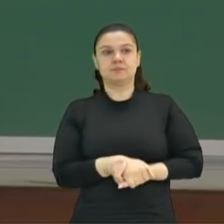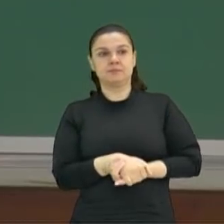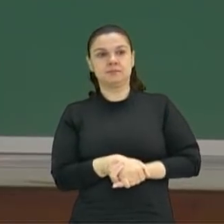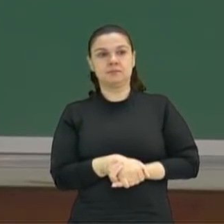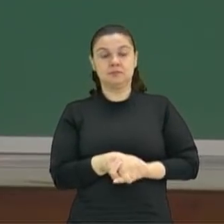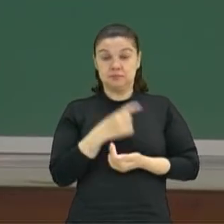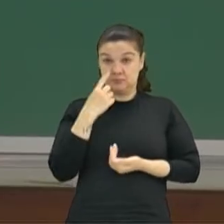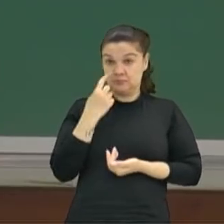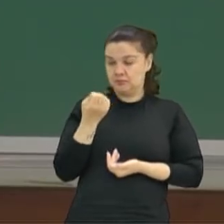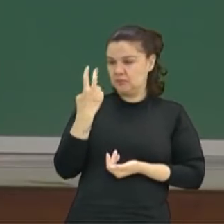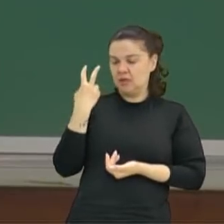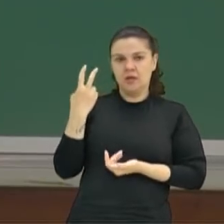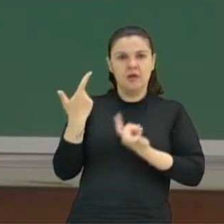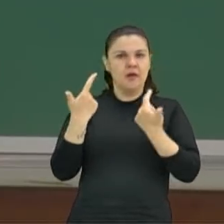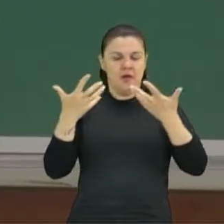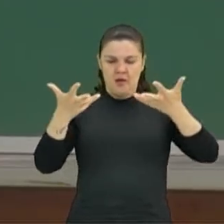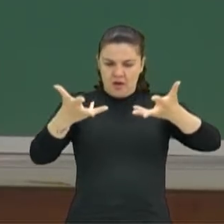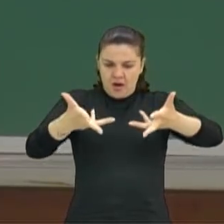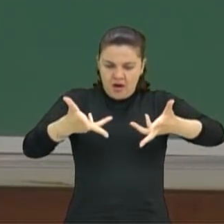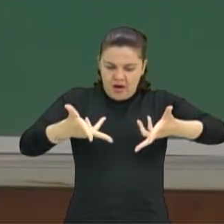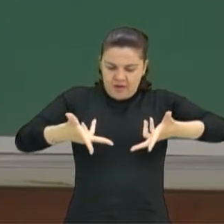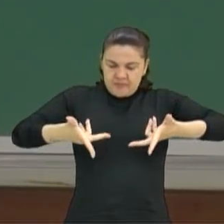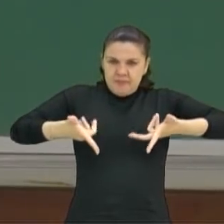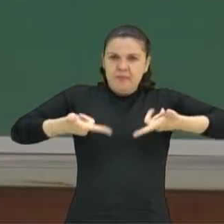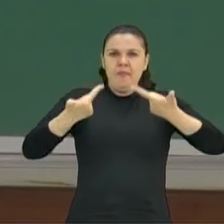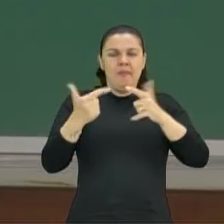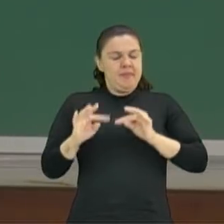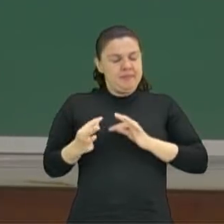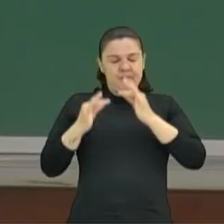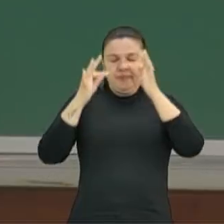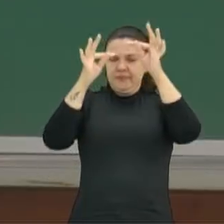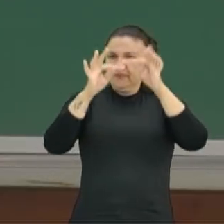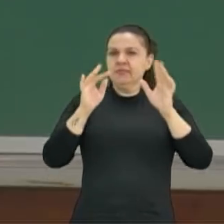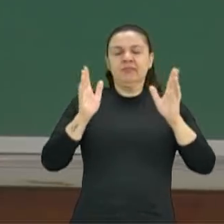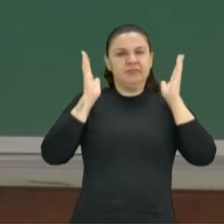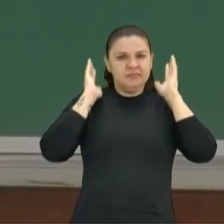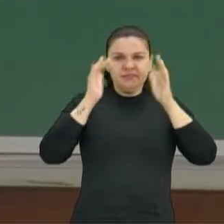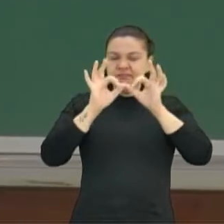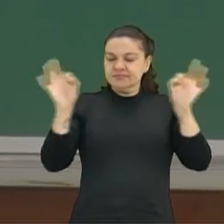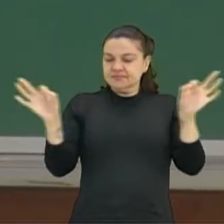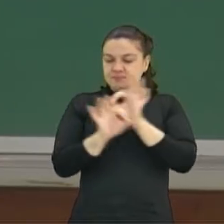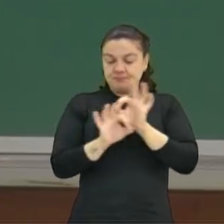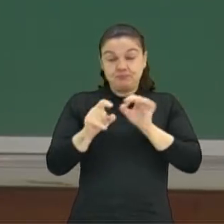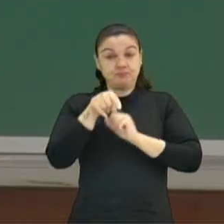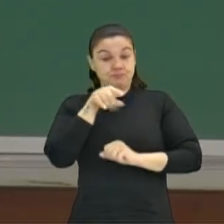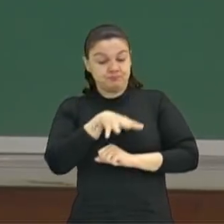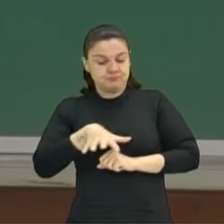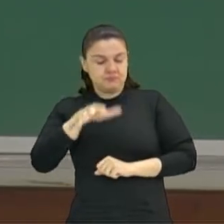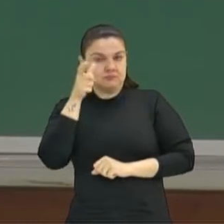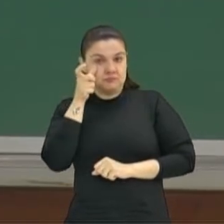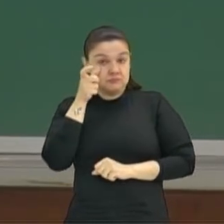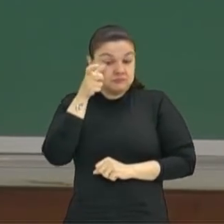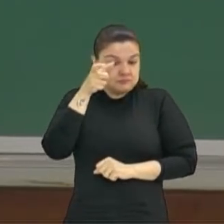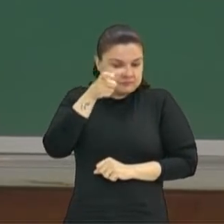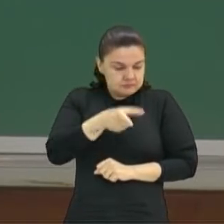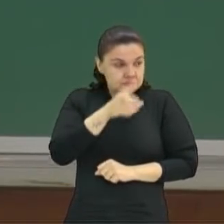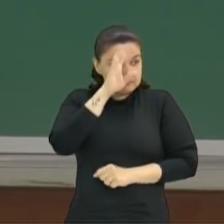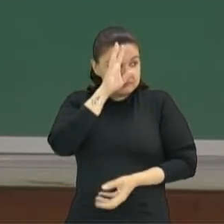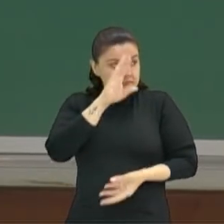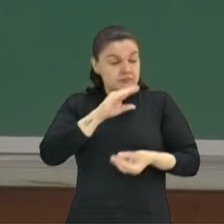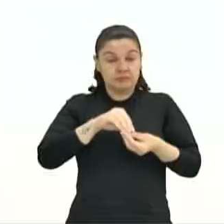tá? Então vejam que não tem maquinário, não tem tecnologia empregado ali Então, só pela imagem você já